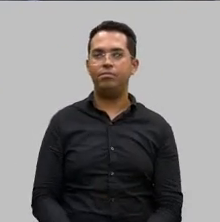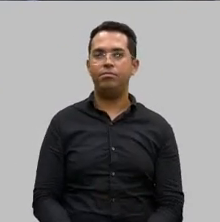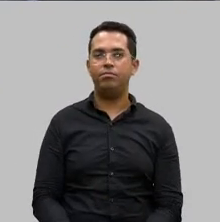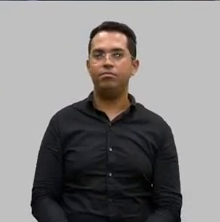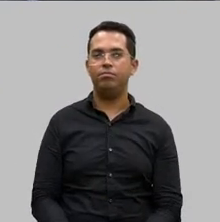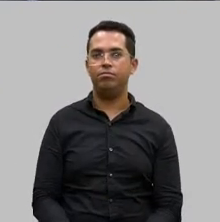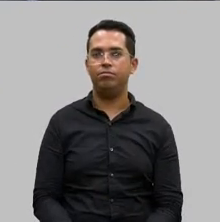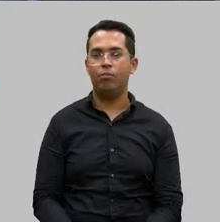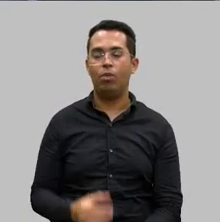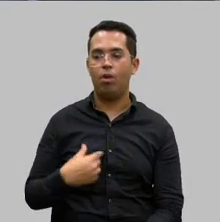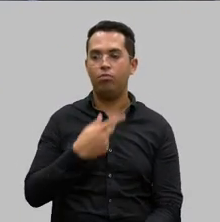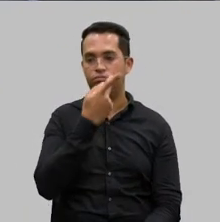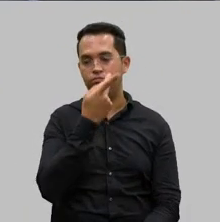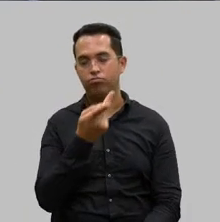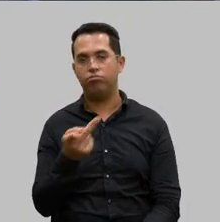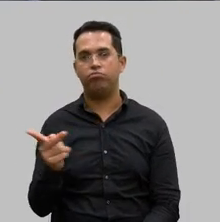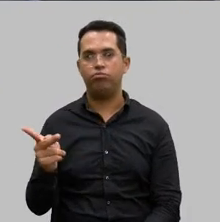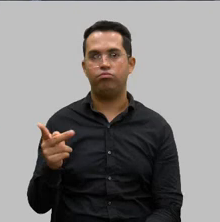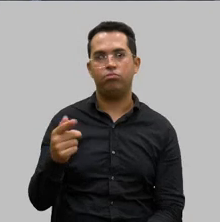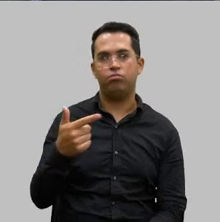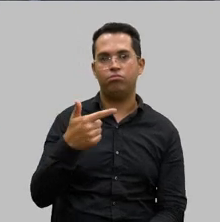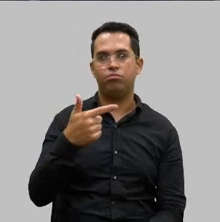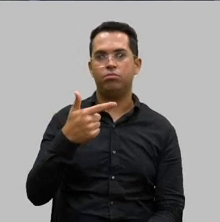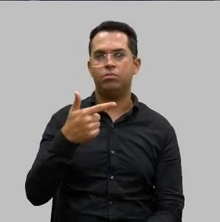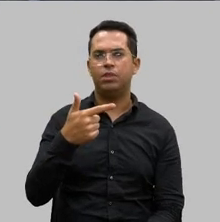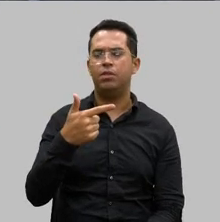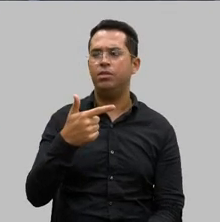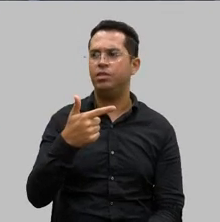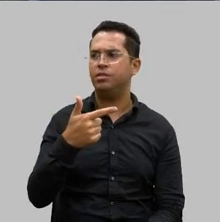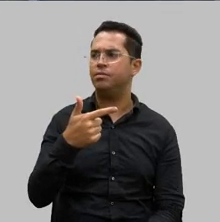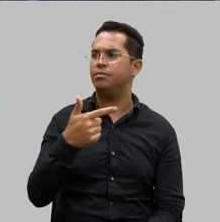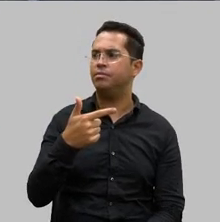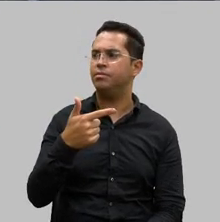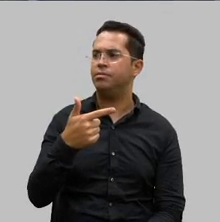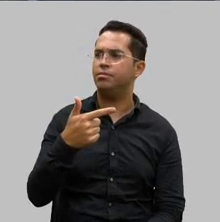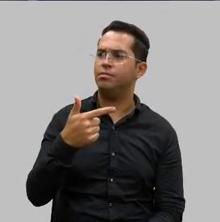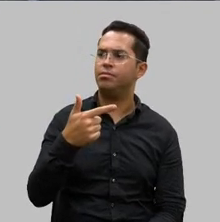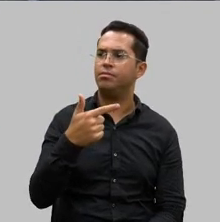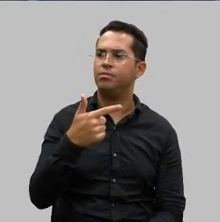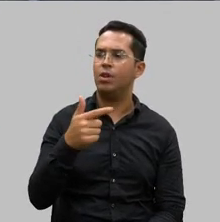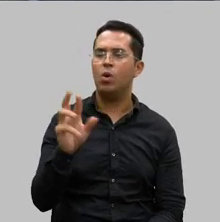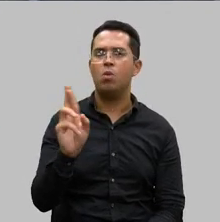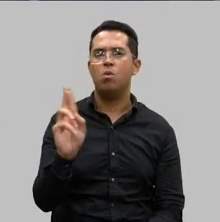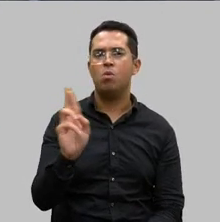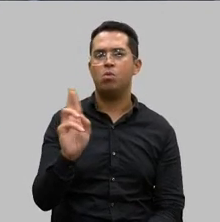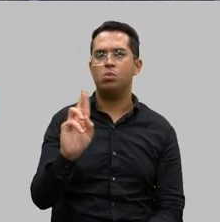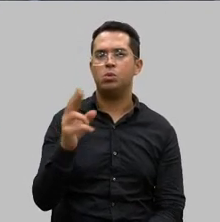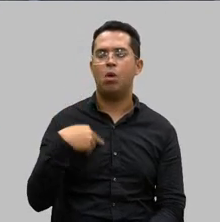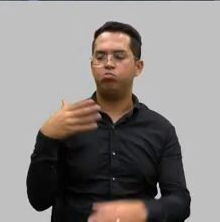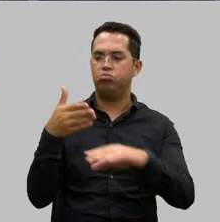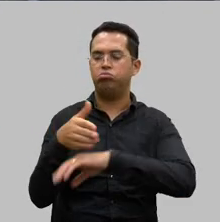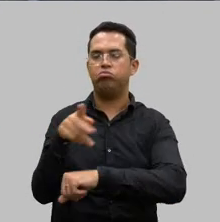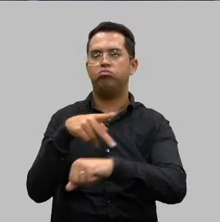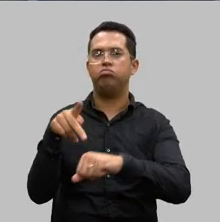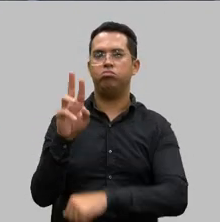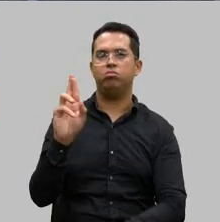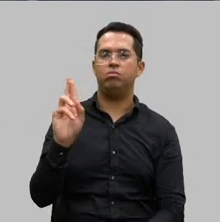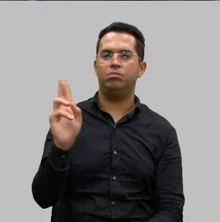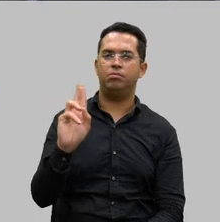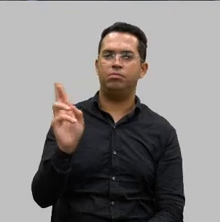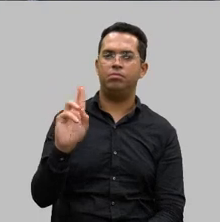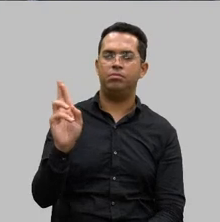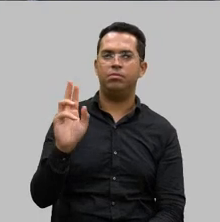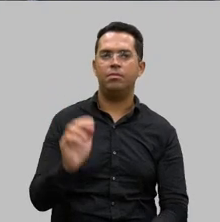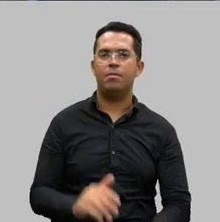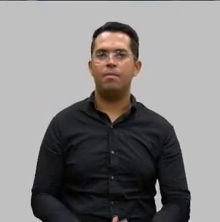vez e aí eu até tinha uma impressão diferente da Rússia e o que eu vi assim muita coisa boa conversando com a